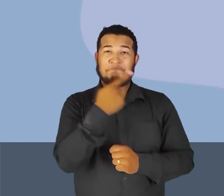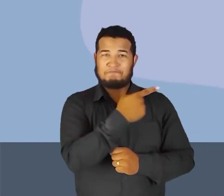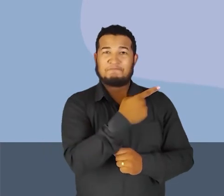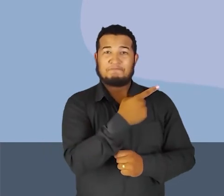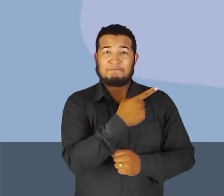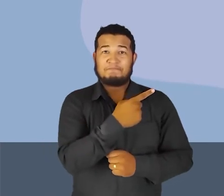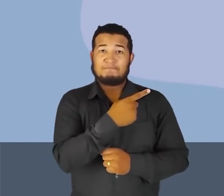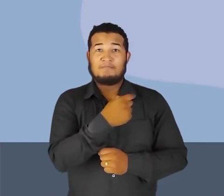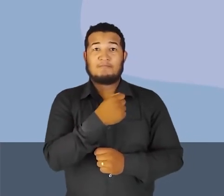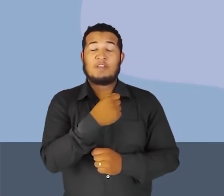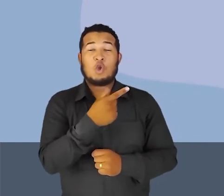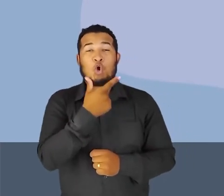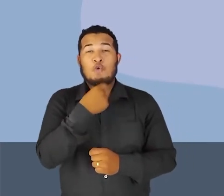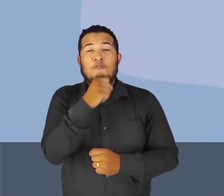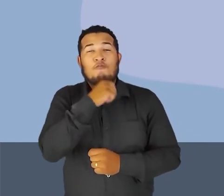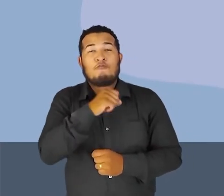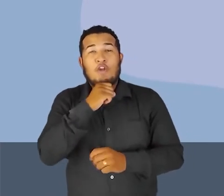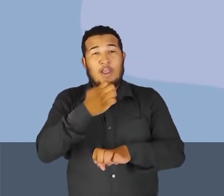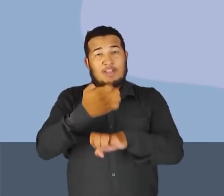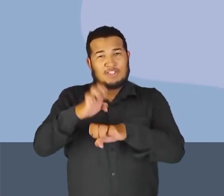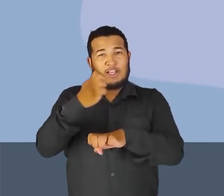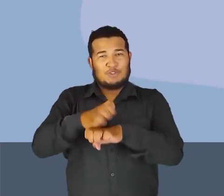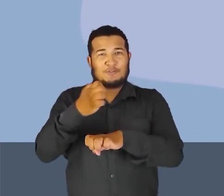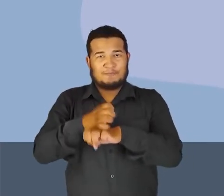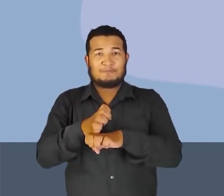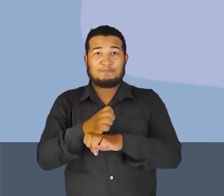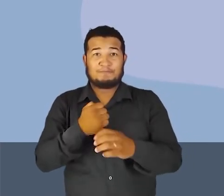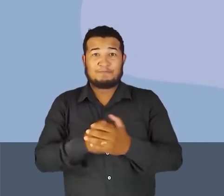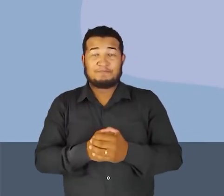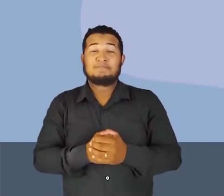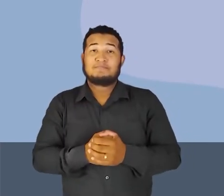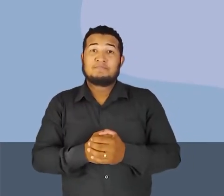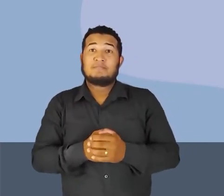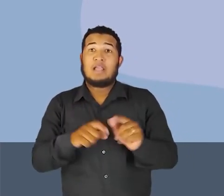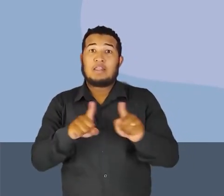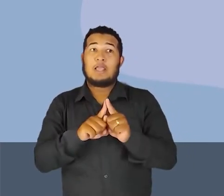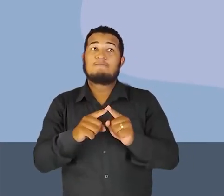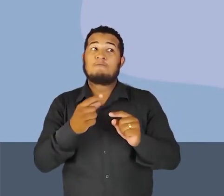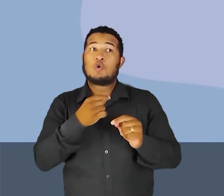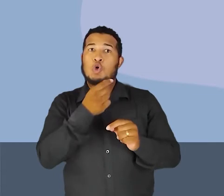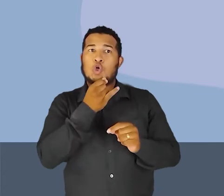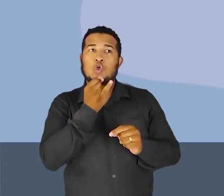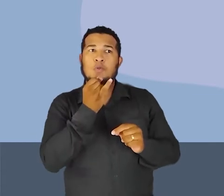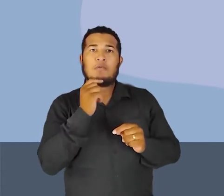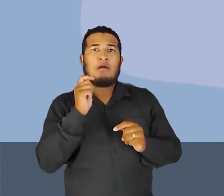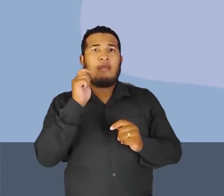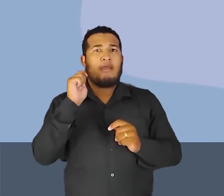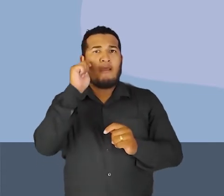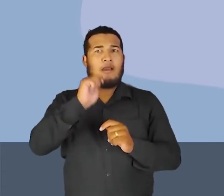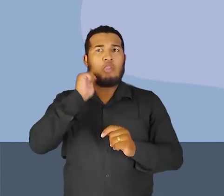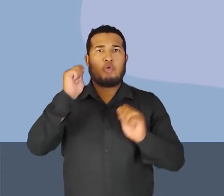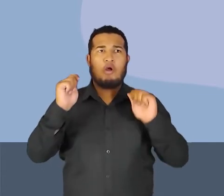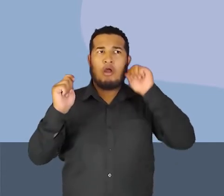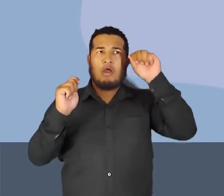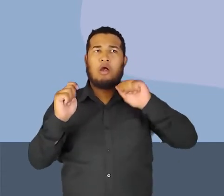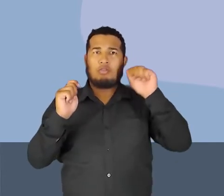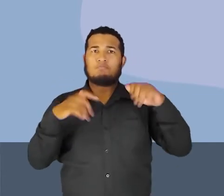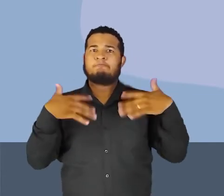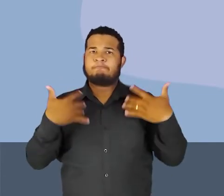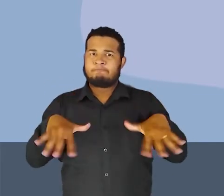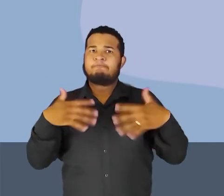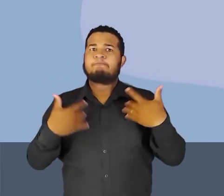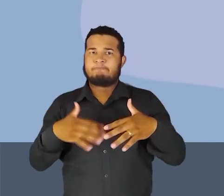mais, então tem aí Um Senhor Estagiário. Filme protagonizado pelo Robert De Niro e pela Anne Hathaway, que são aí dois